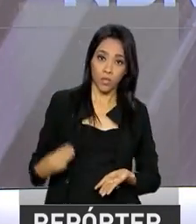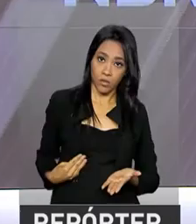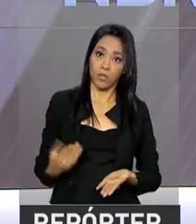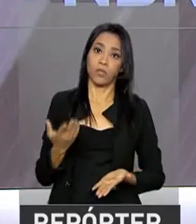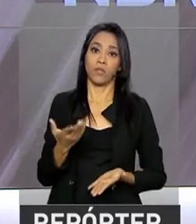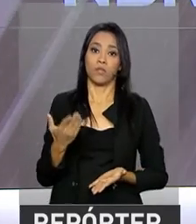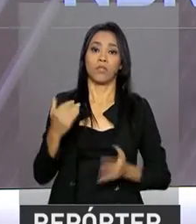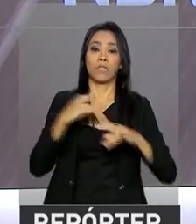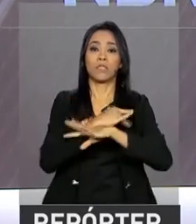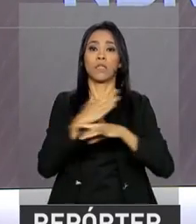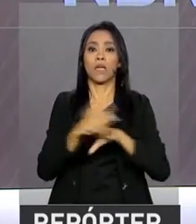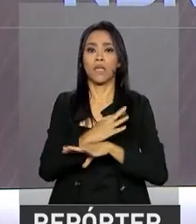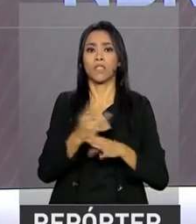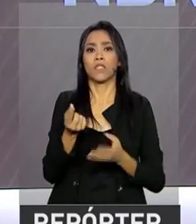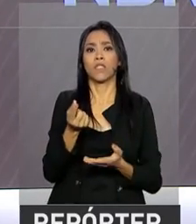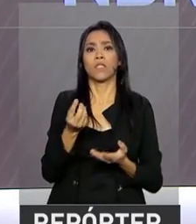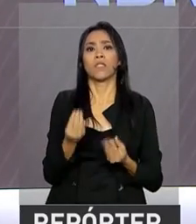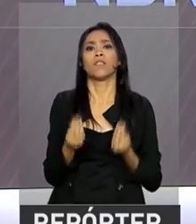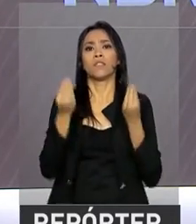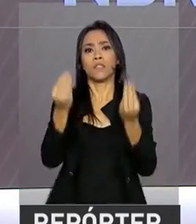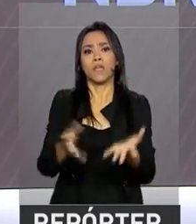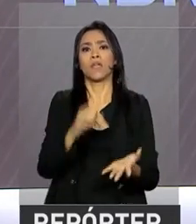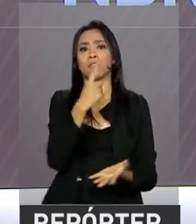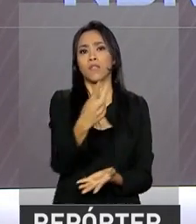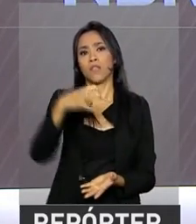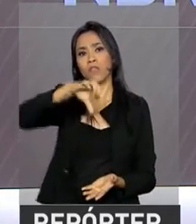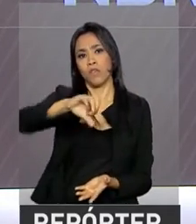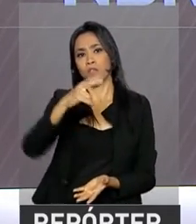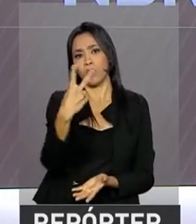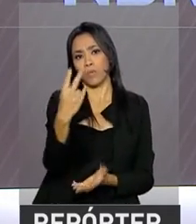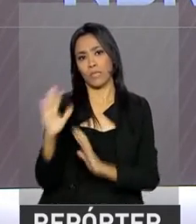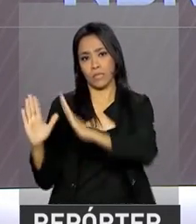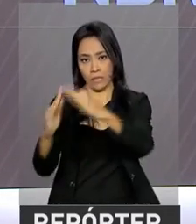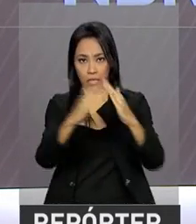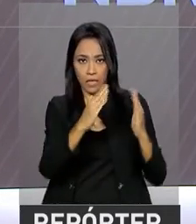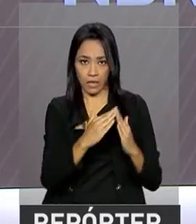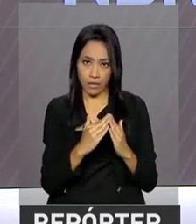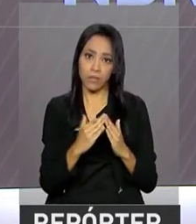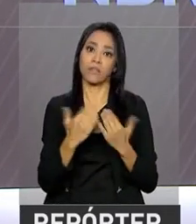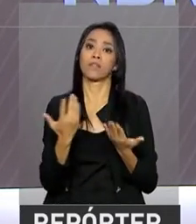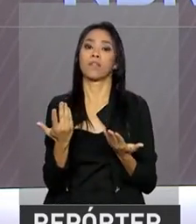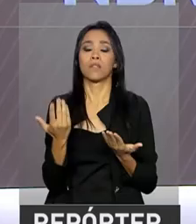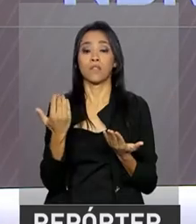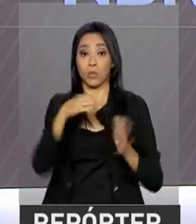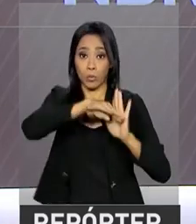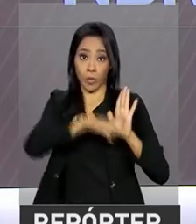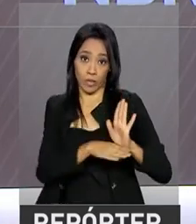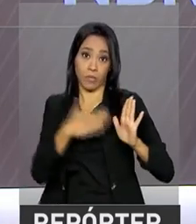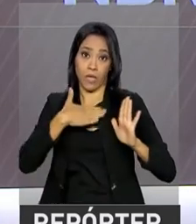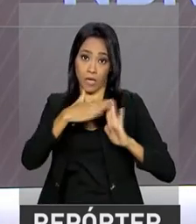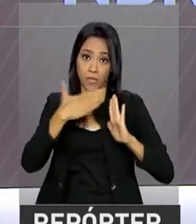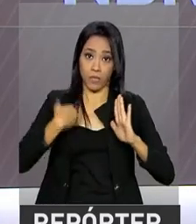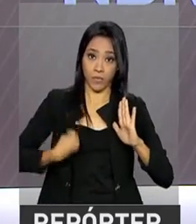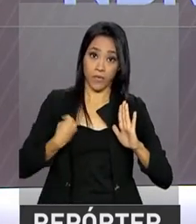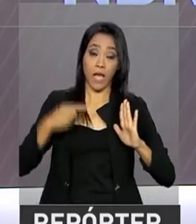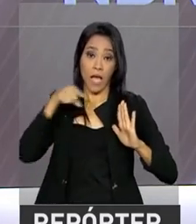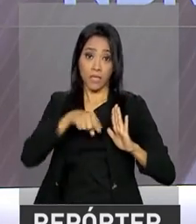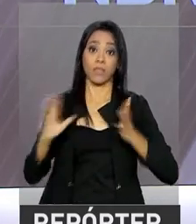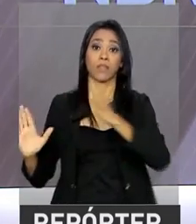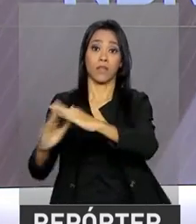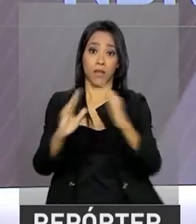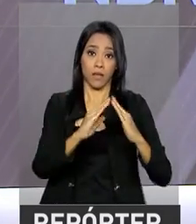paulo 192 unidades habitacionais do programa minha casa minha vida as moradias fazem